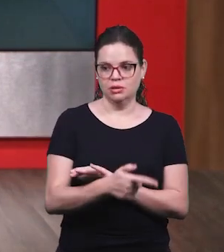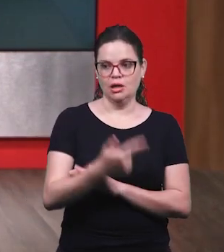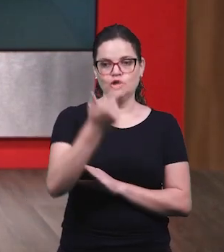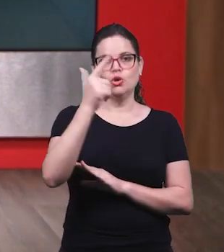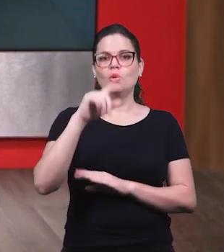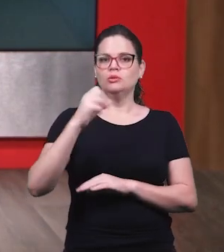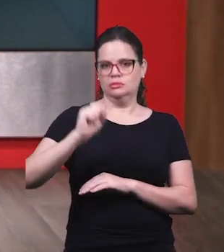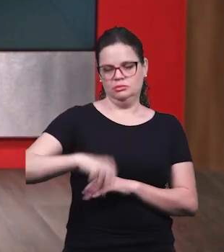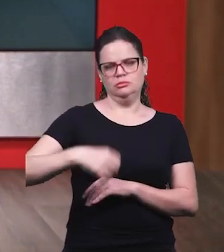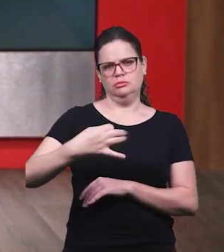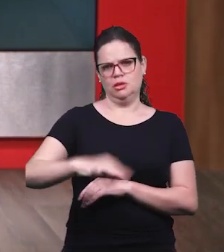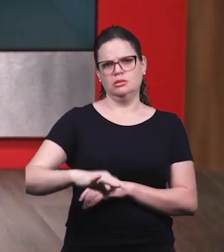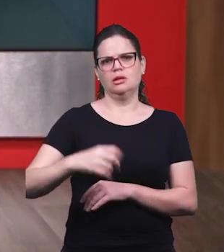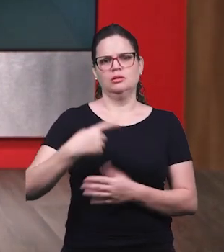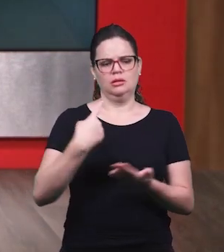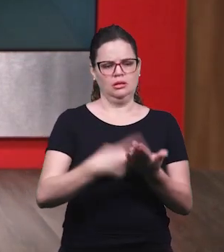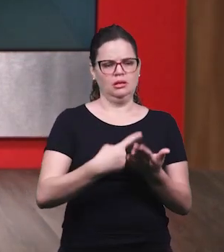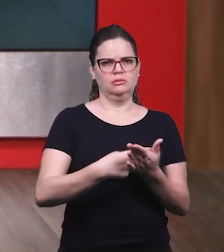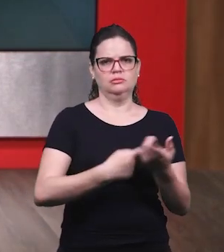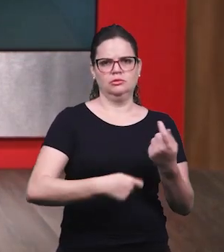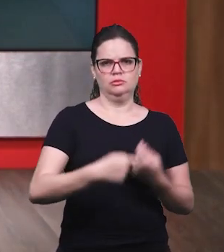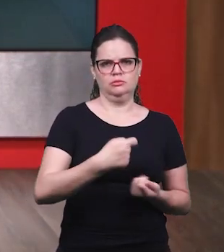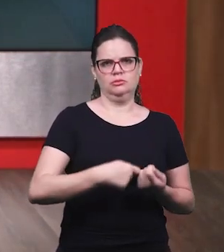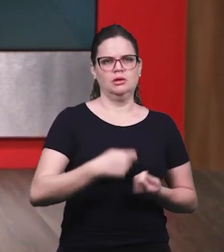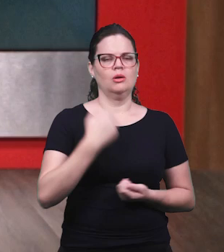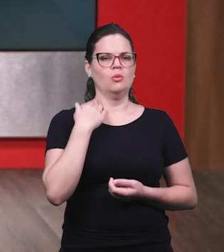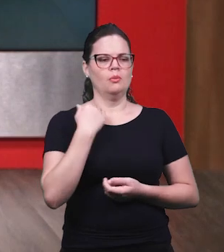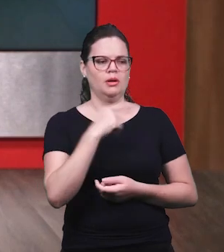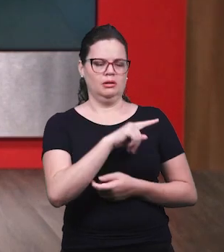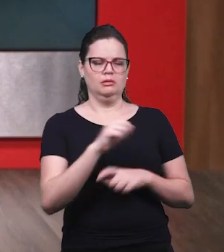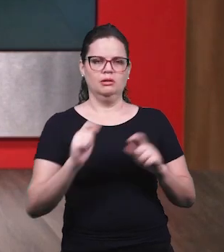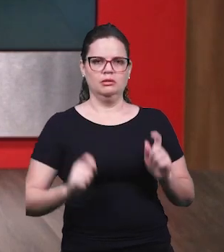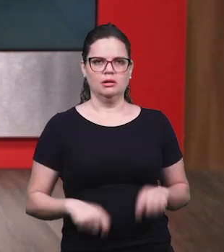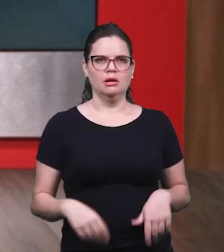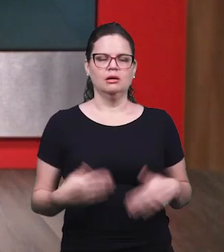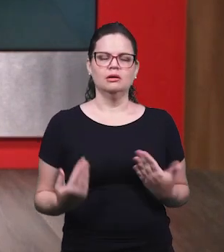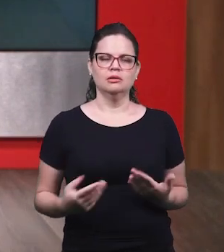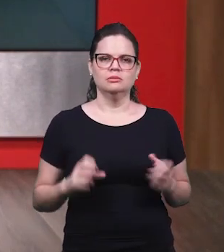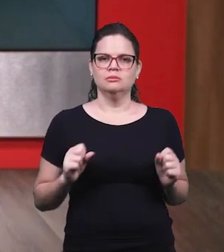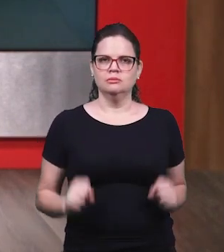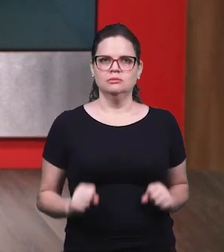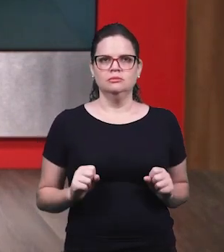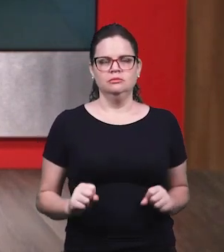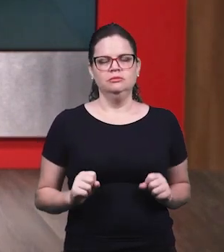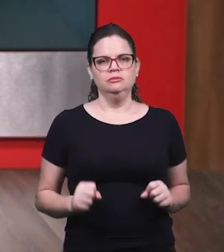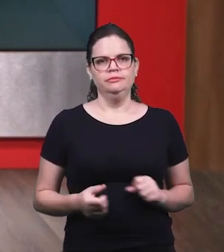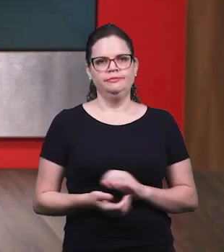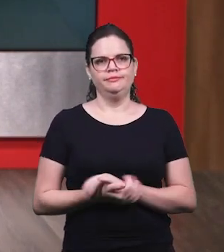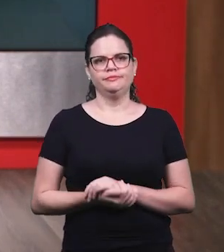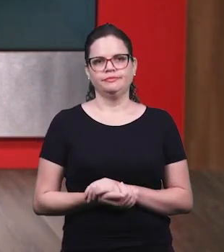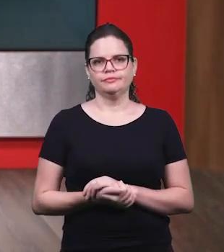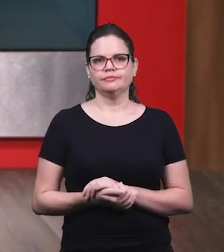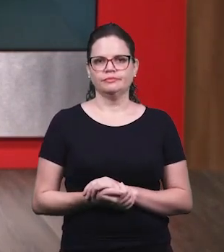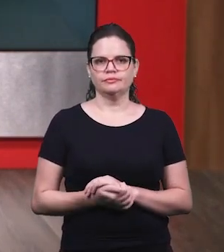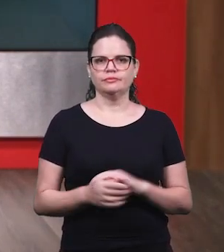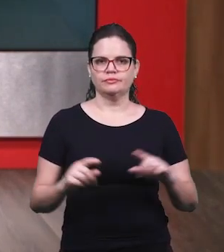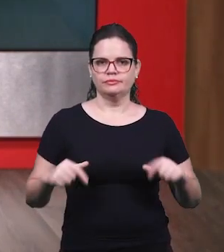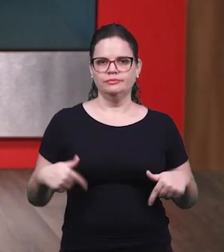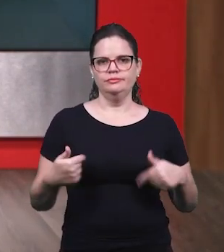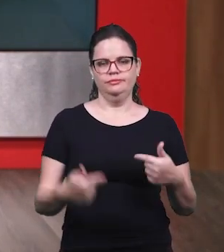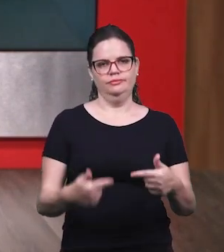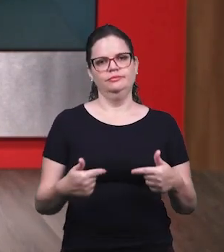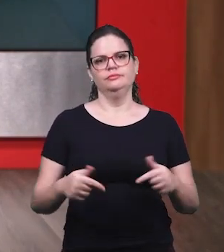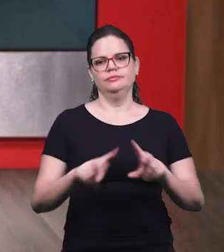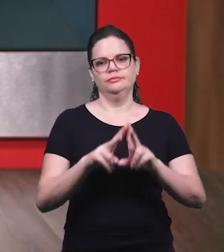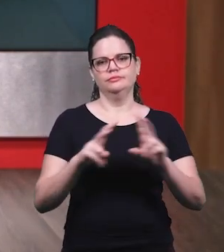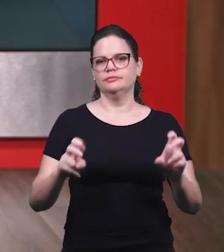sim, você negocia com o banco, por exemplo, e pode fazer a aplicação financeira.